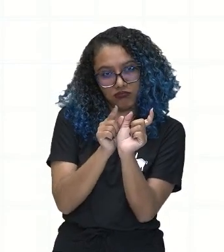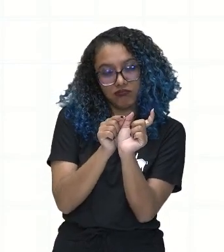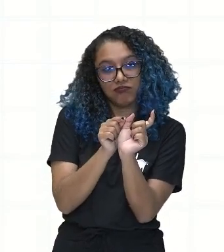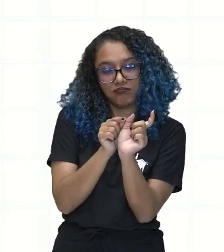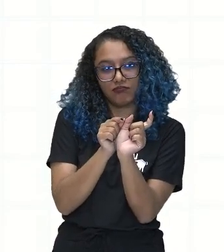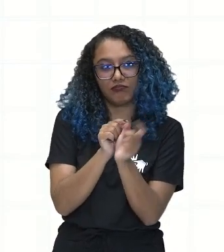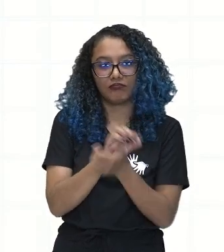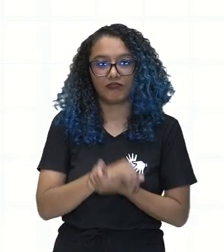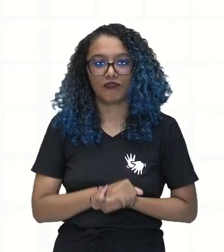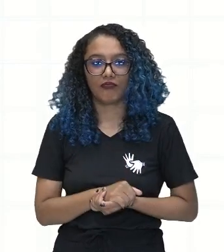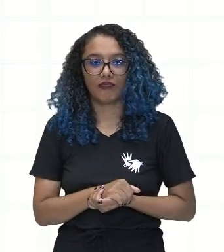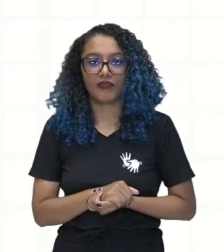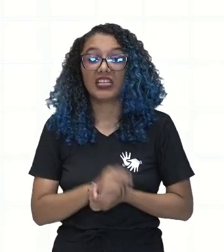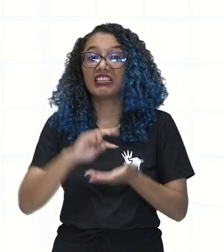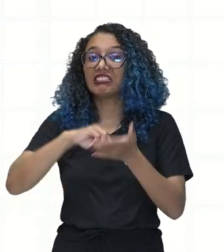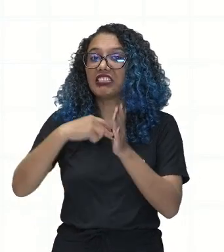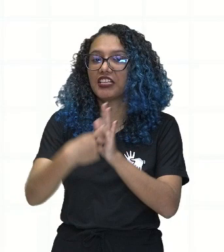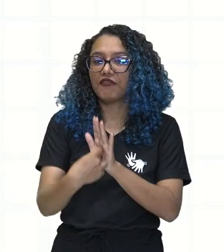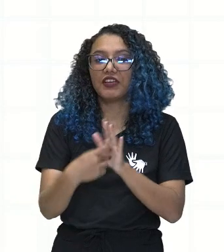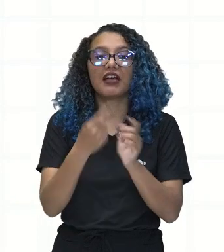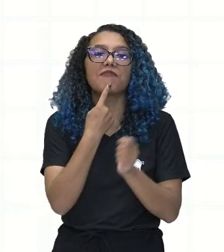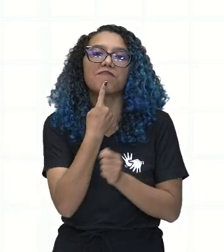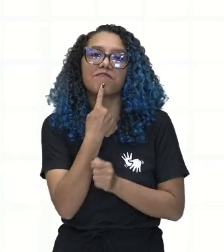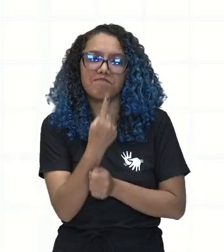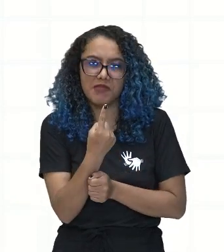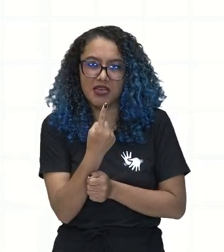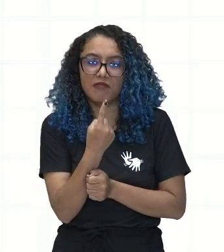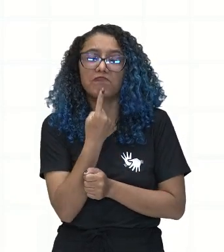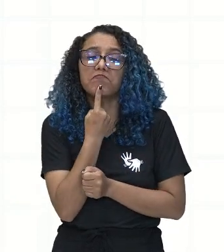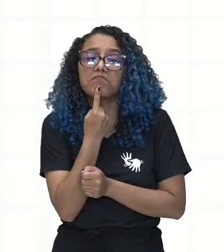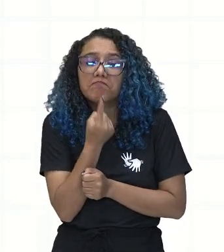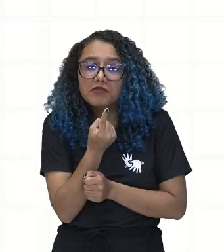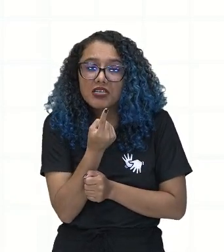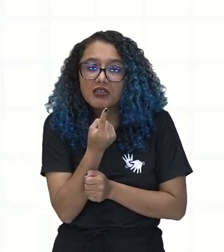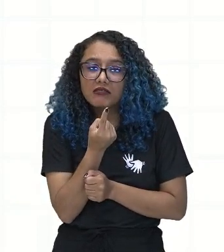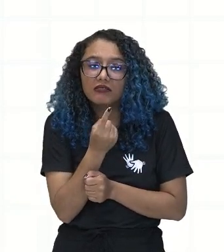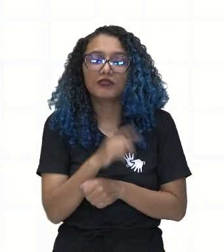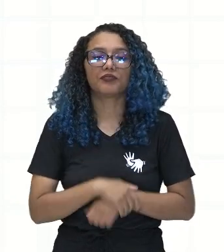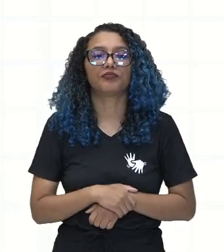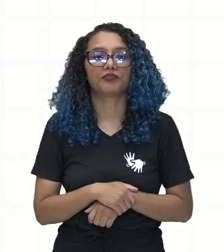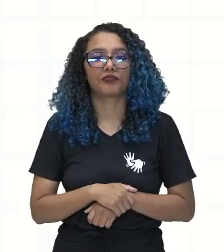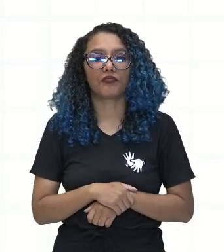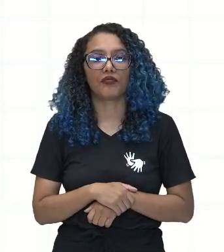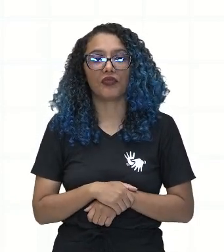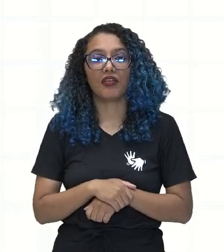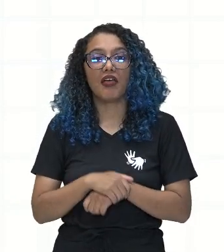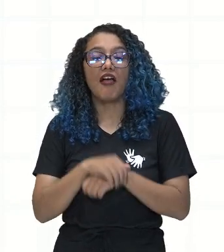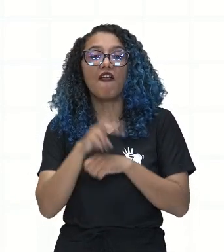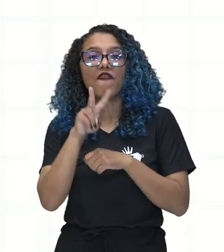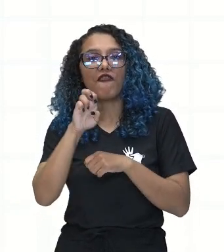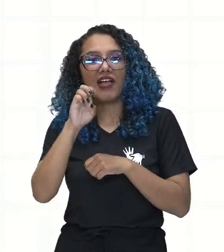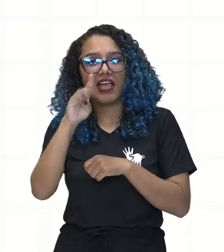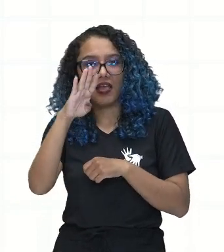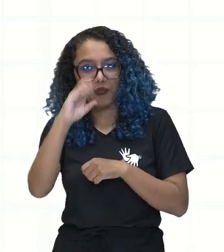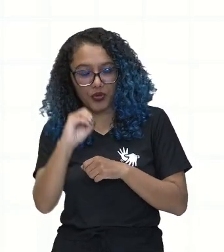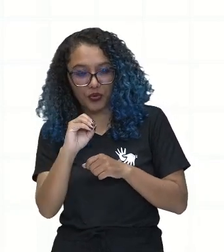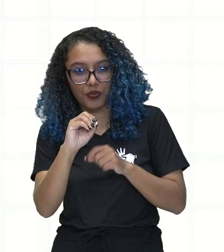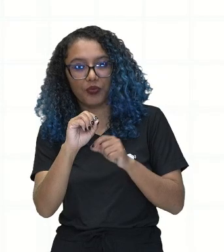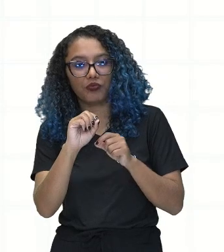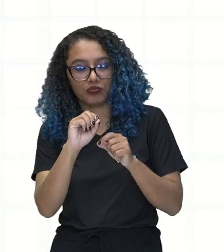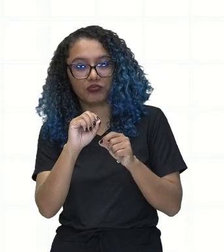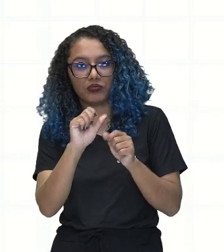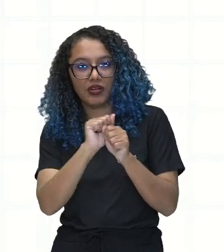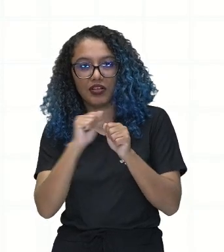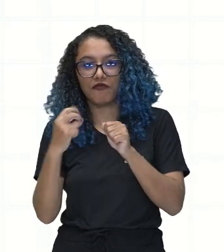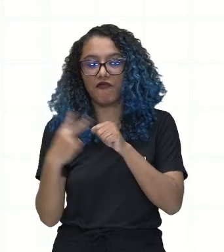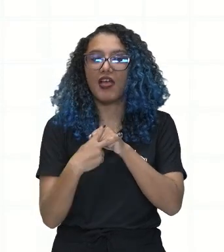Esse prefixo aqui significa próximo. Então, olha só, advérbios, próximo ao verbo. Os advérbios vão